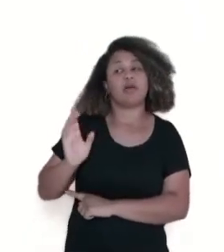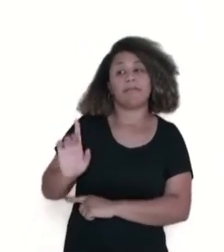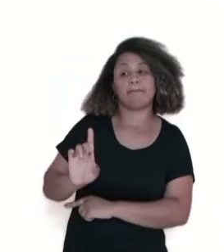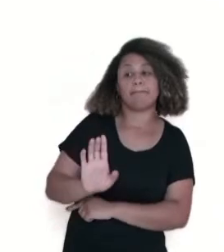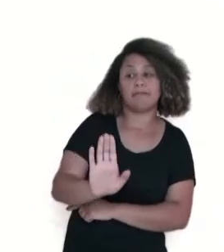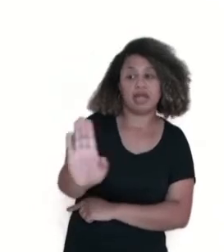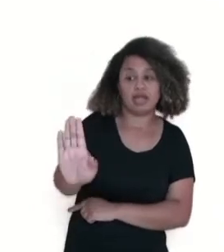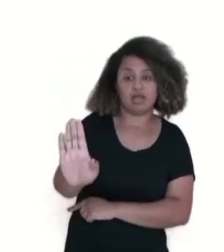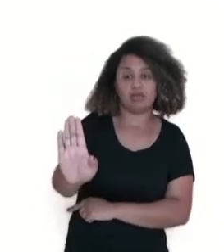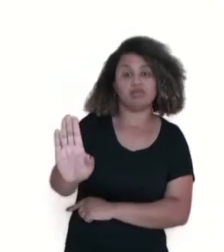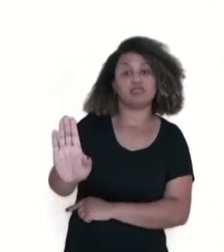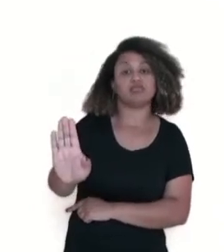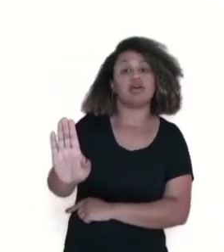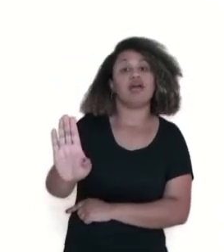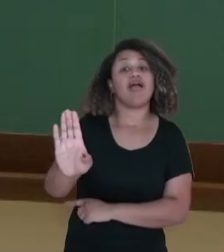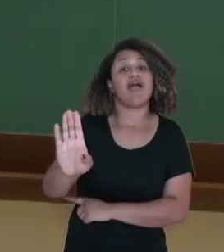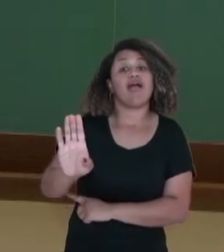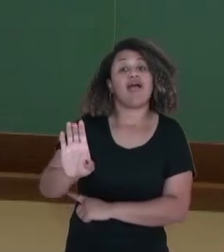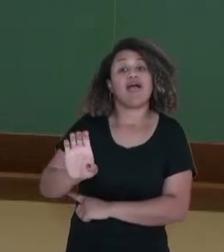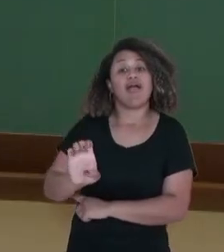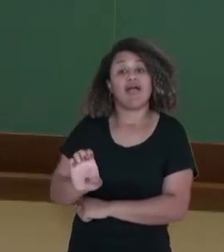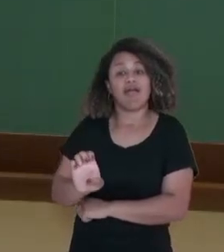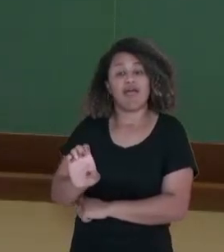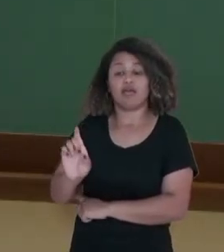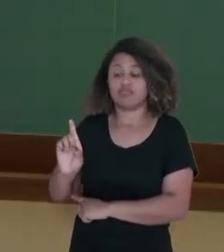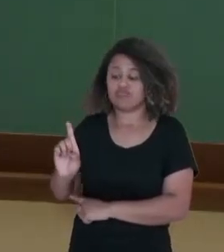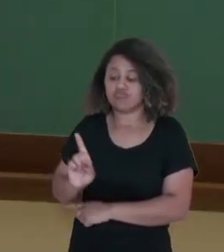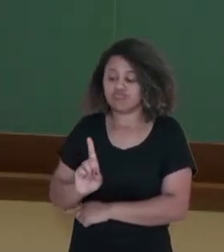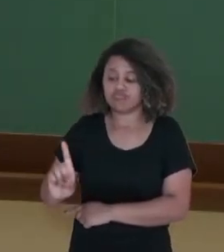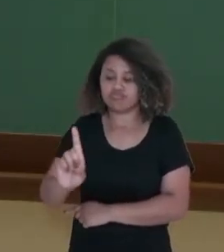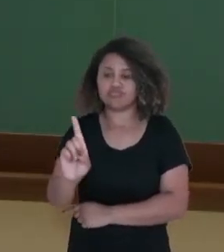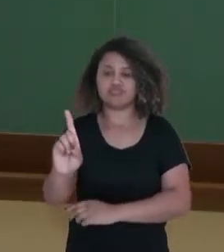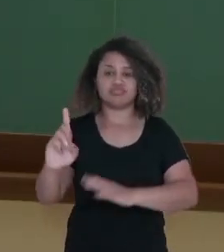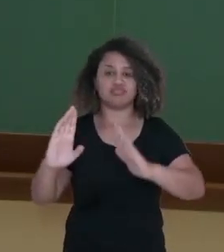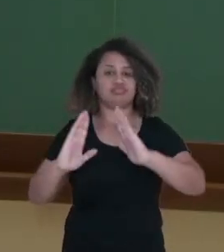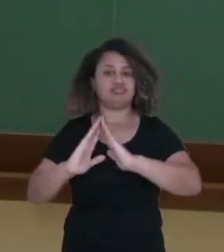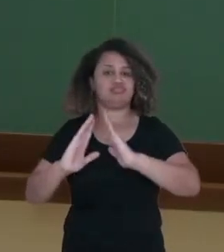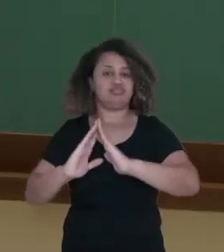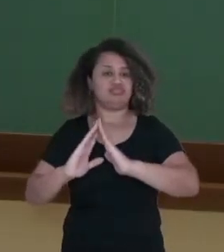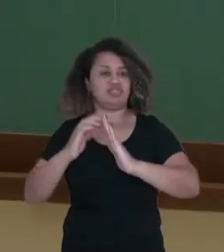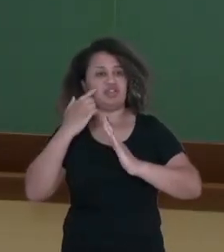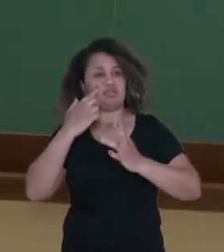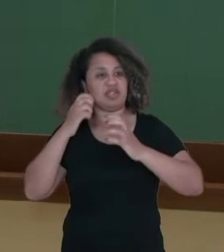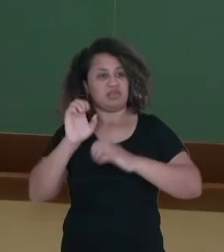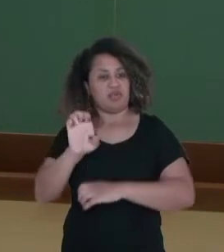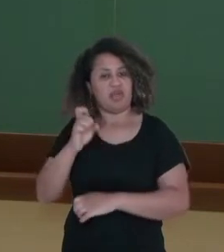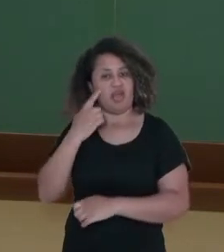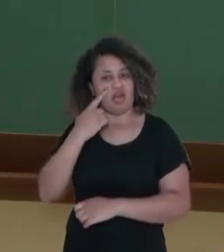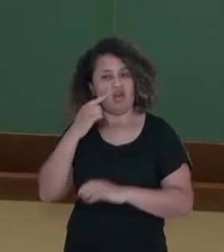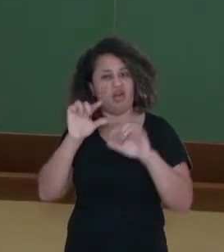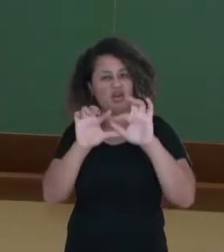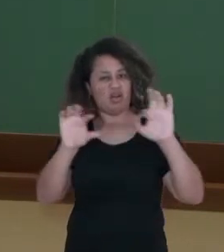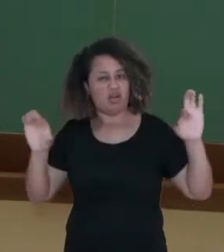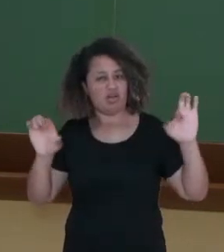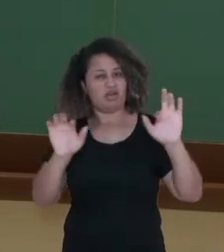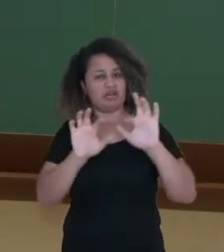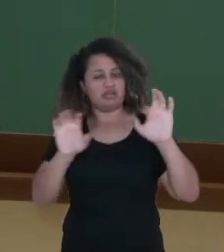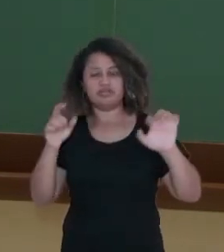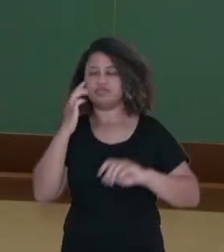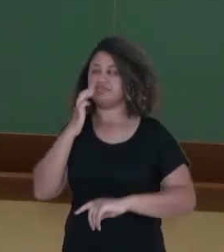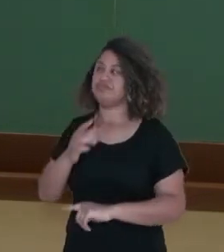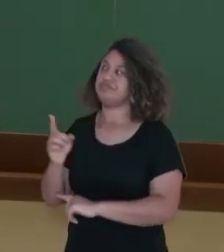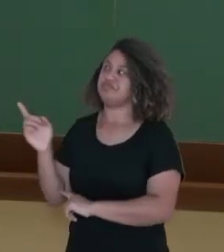porta, perceba, e entrou em sua casa. Olha o e unindo as orações. Portanto, aqui